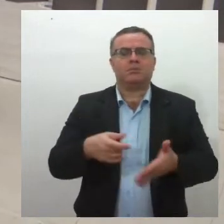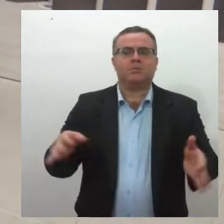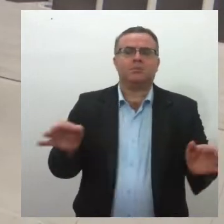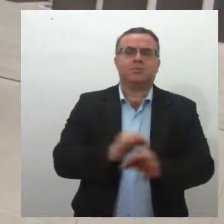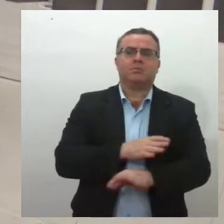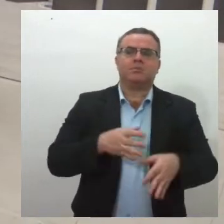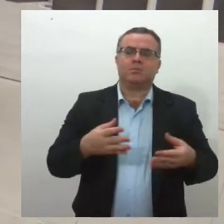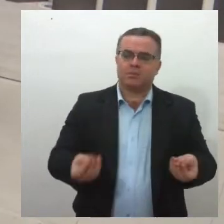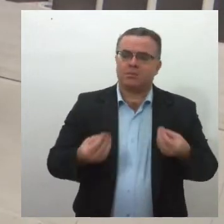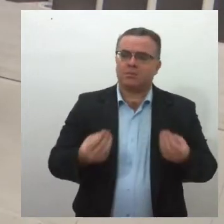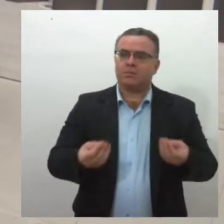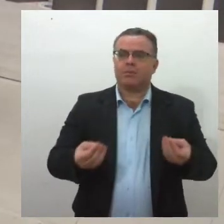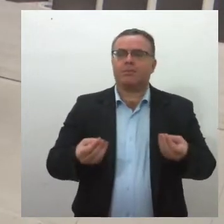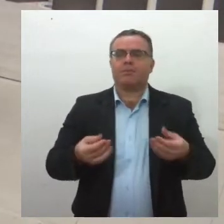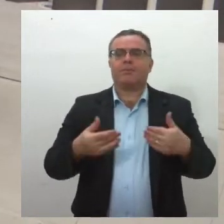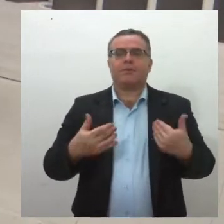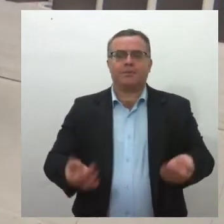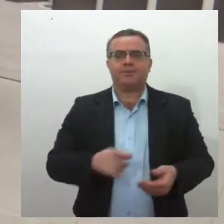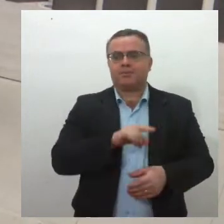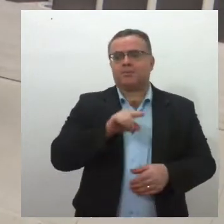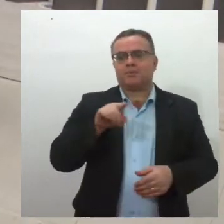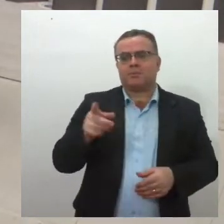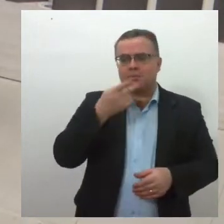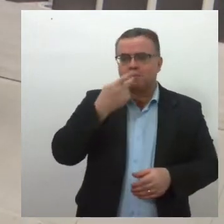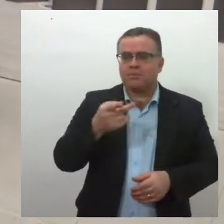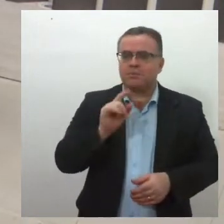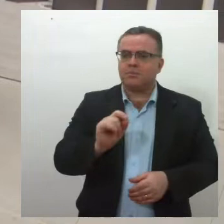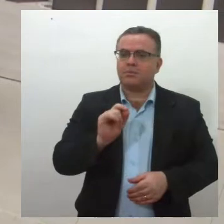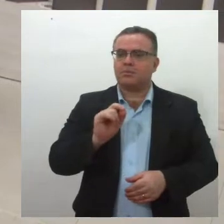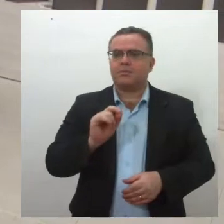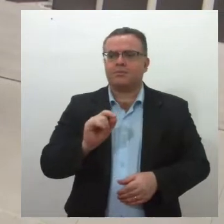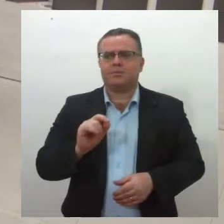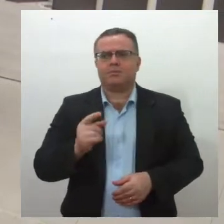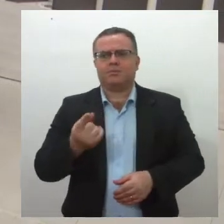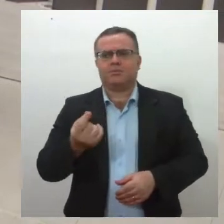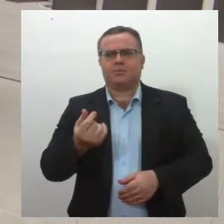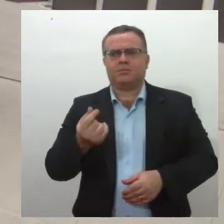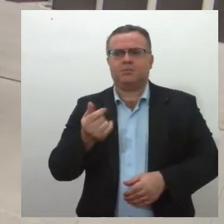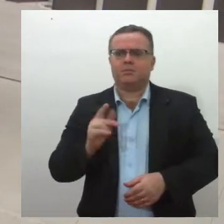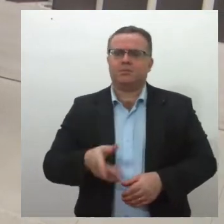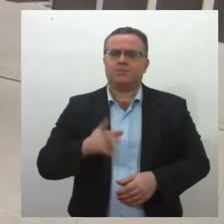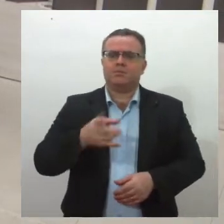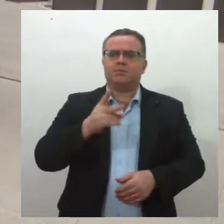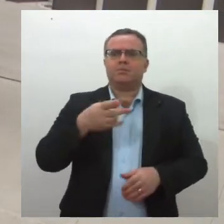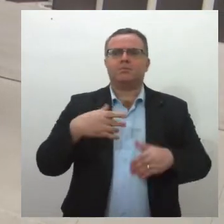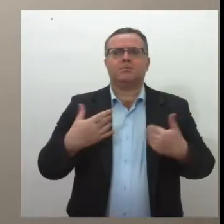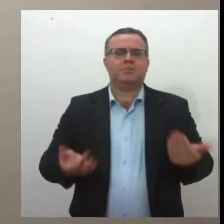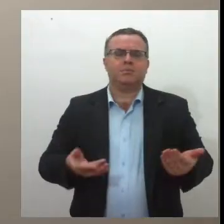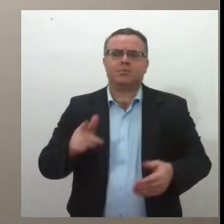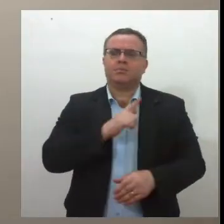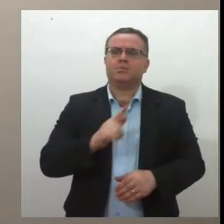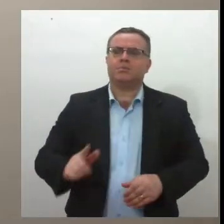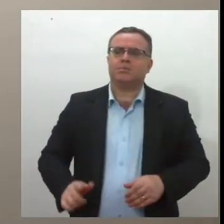aproveitar esse plus, como você mesmo falou aqui também, né, esse dinheiro ele vem sendo parcelado não só pelo governo, através da Seguridade Social, mas